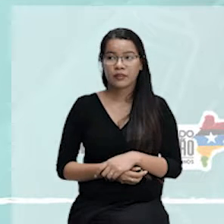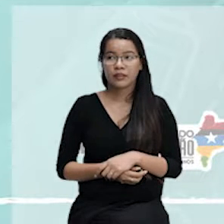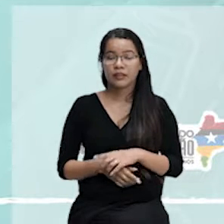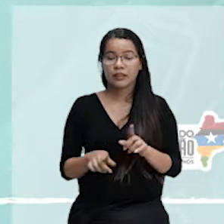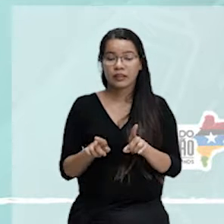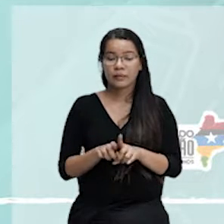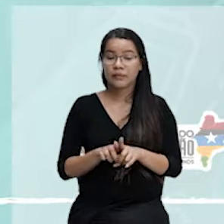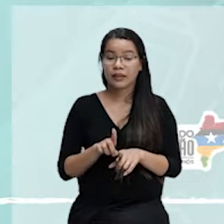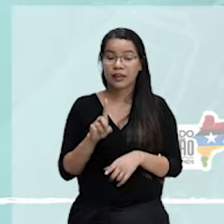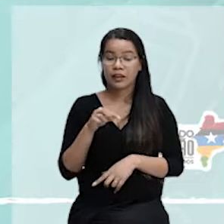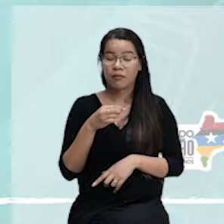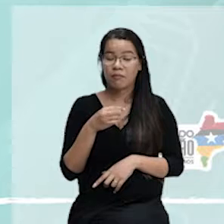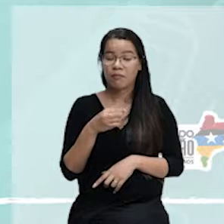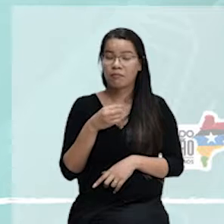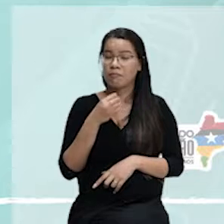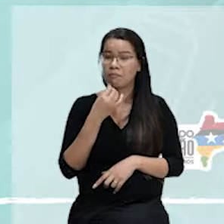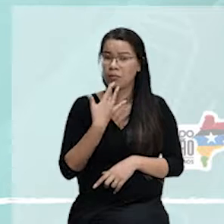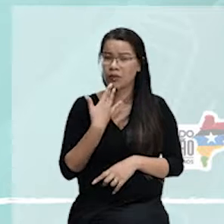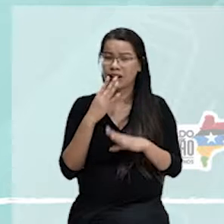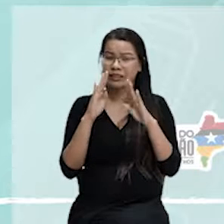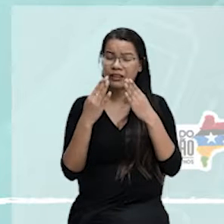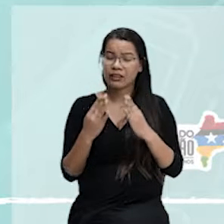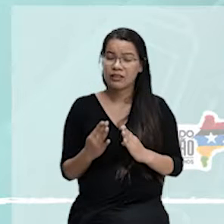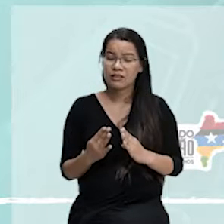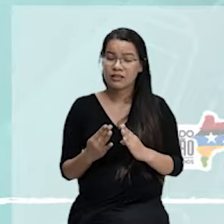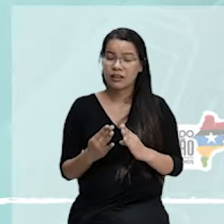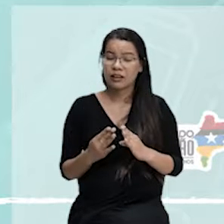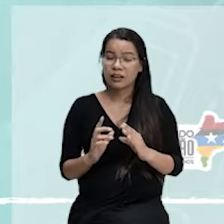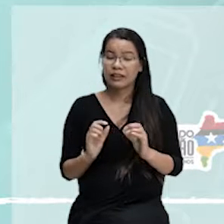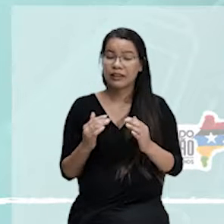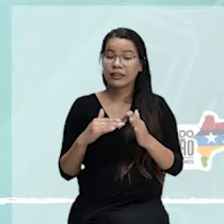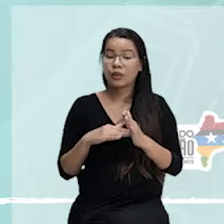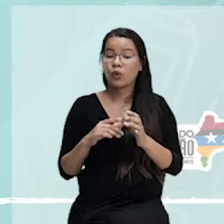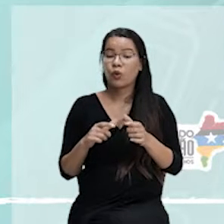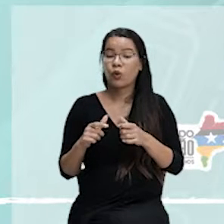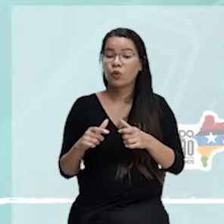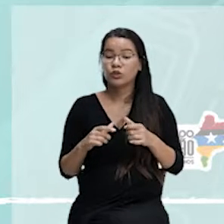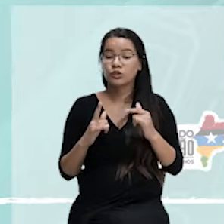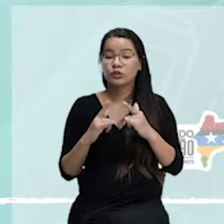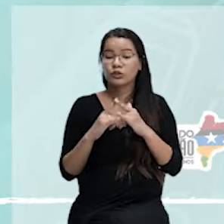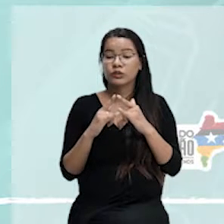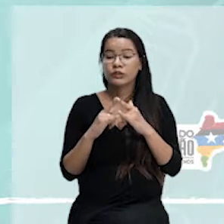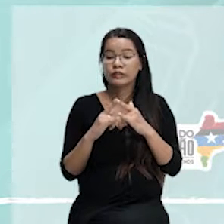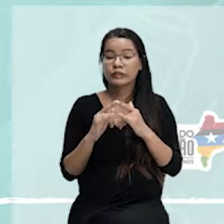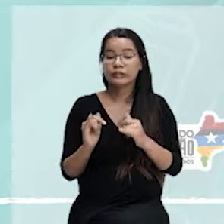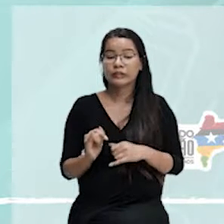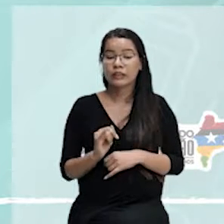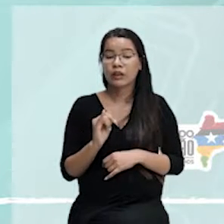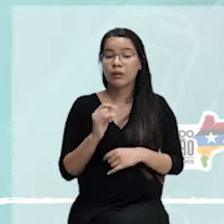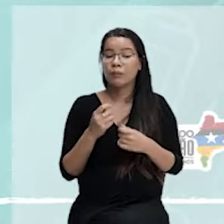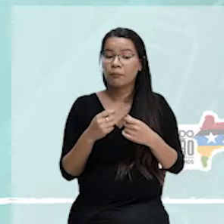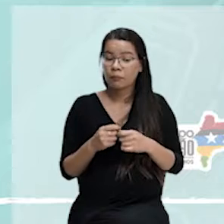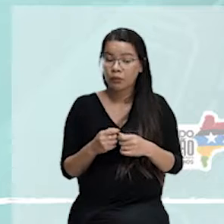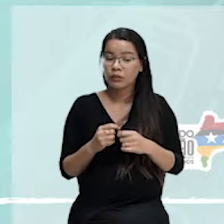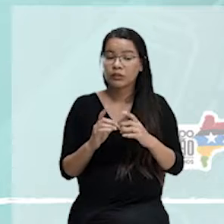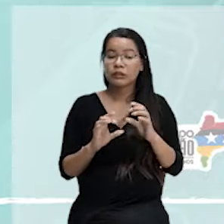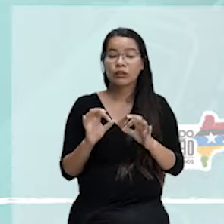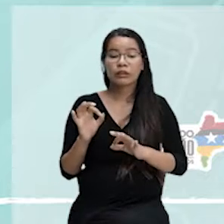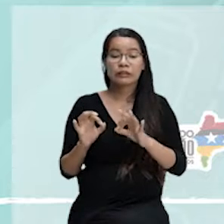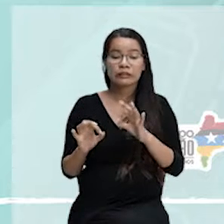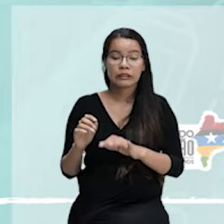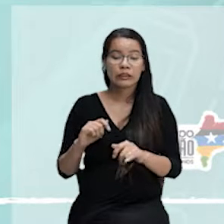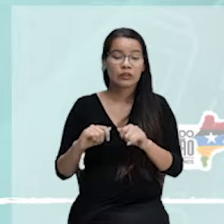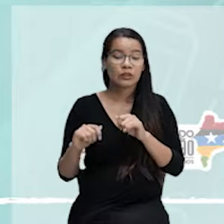É altamente questionável até que ponto as instituições internacionais são capazes de coordenar ações em direção de